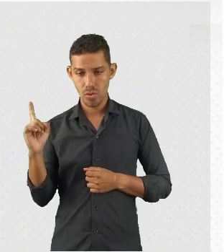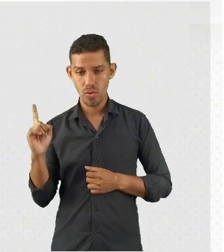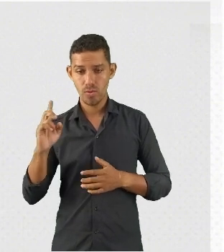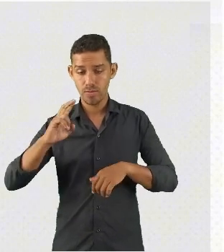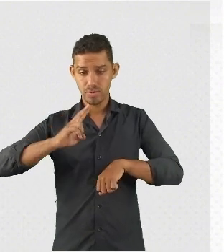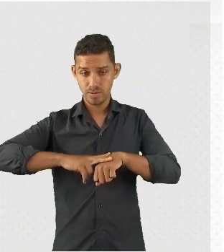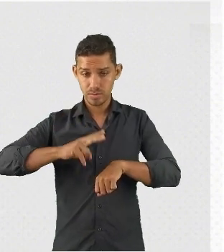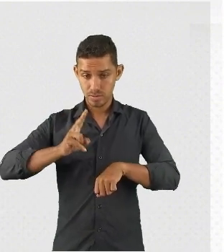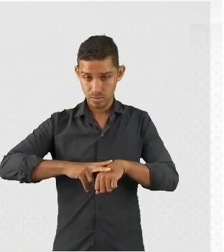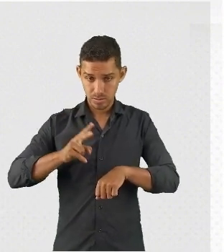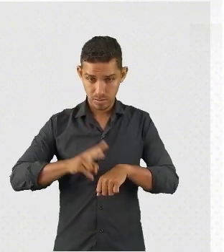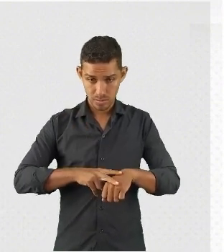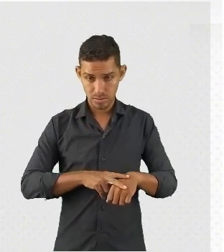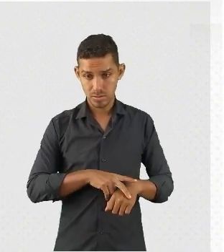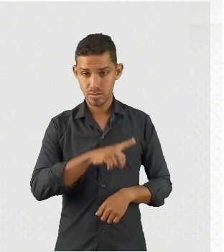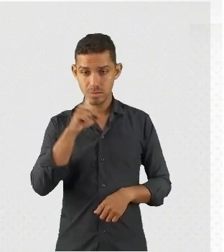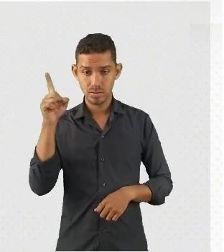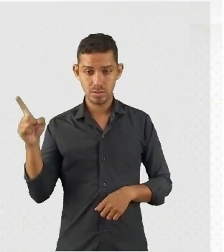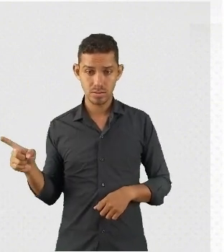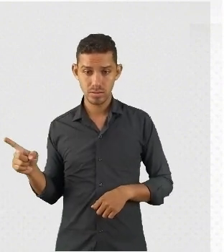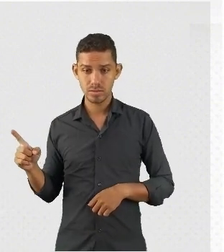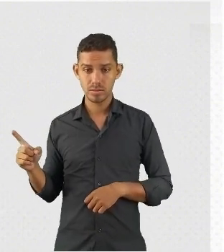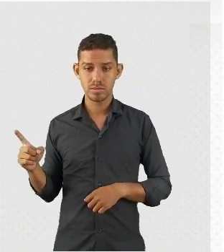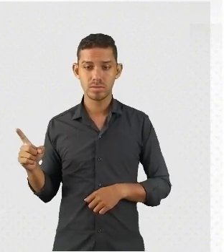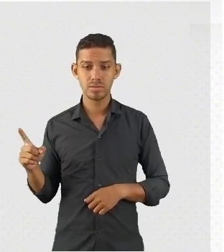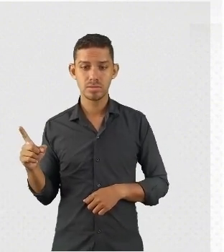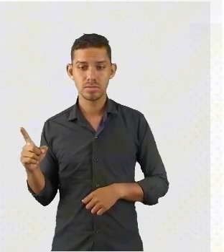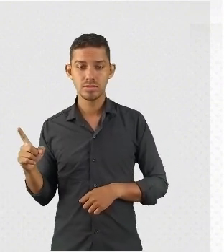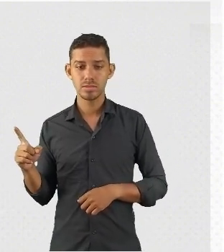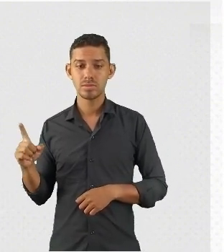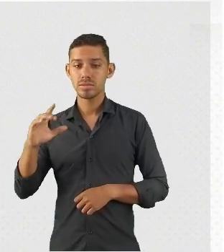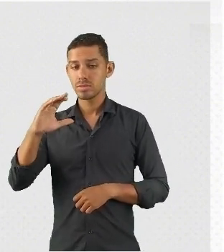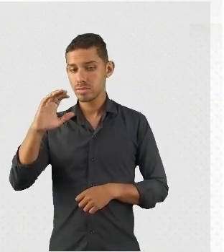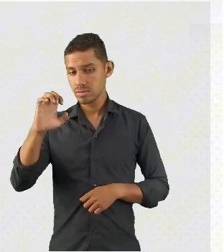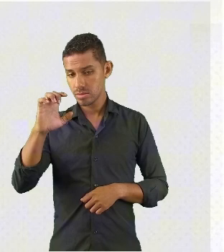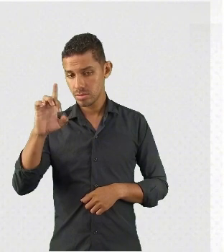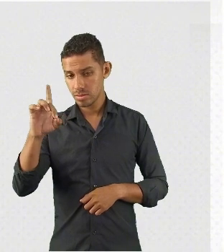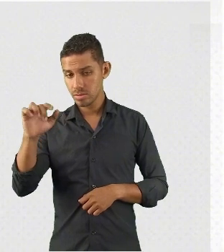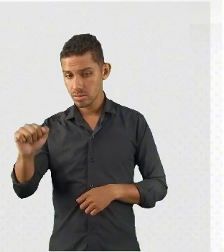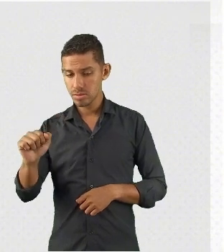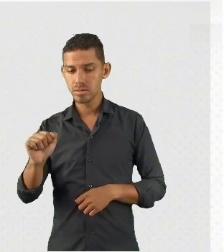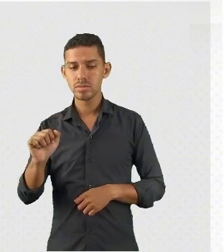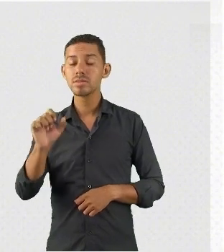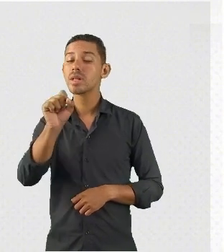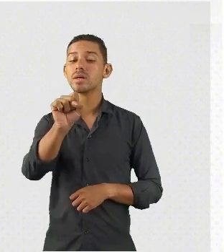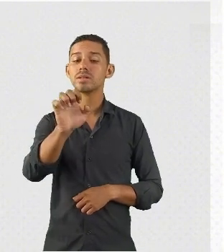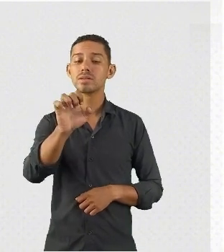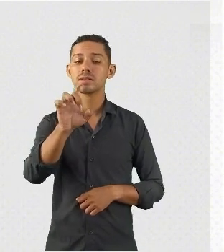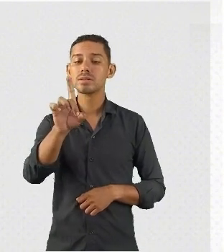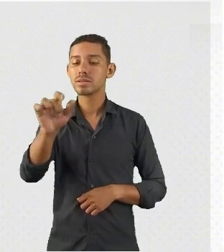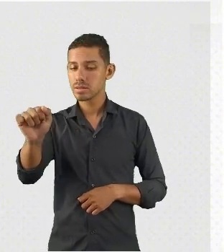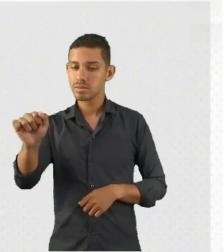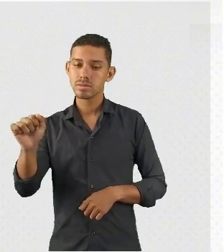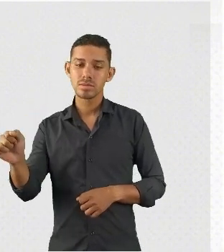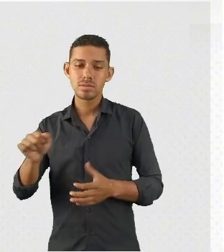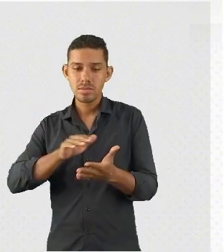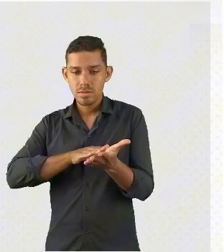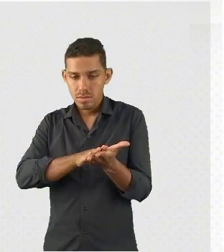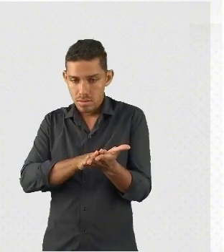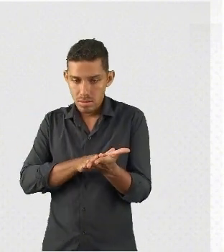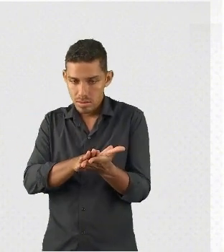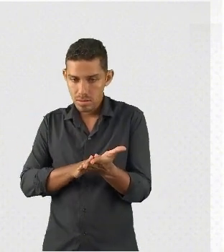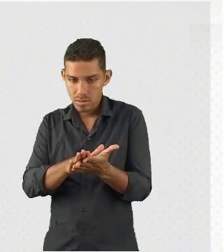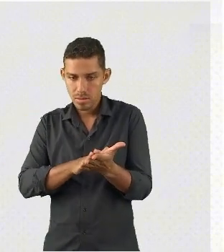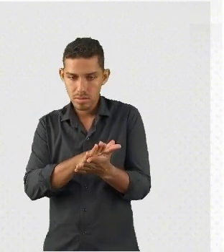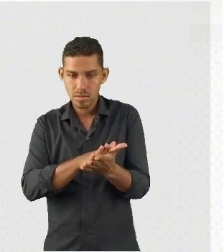um pedaço de seda. E eu vou atritar esse bastão, essa seda no bastão. Aí